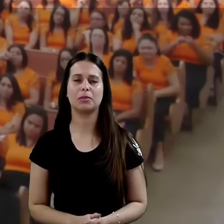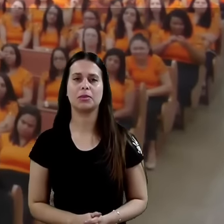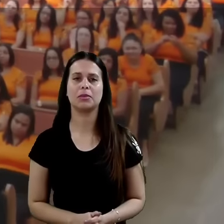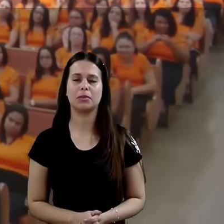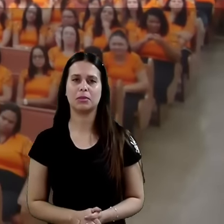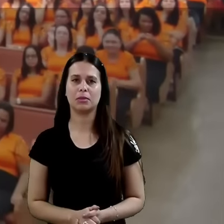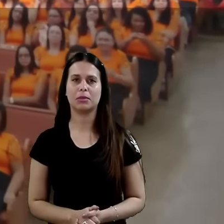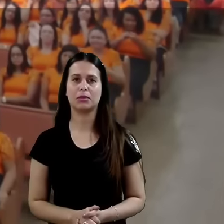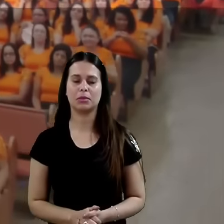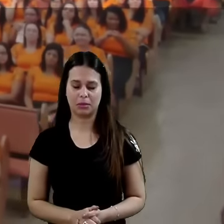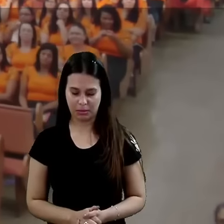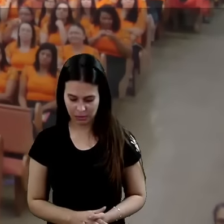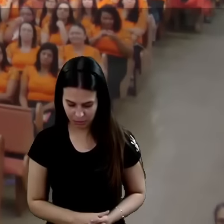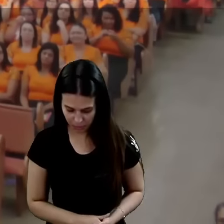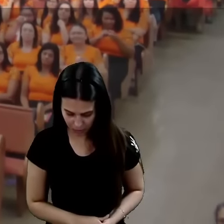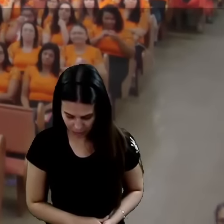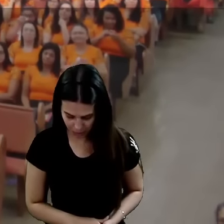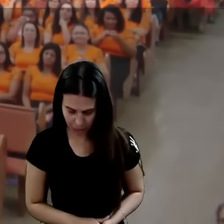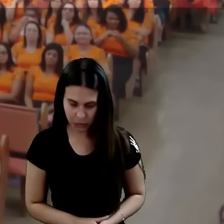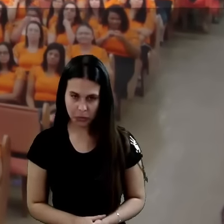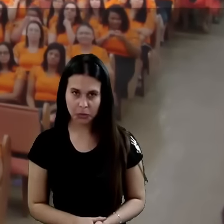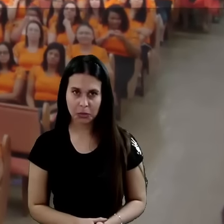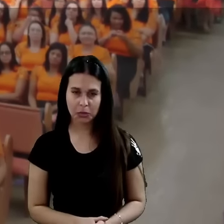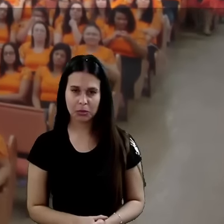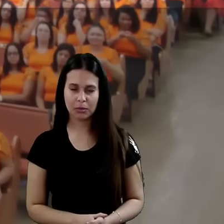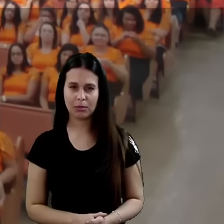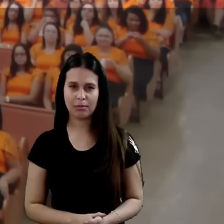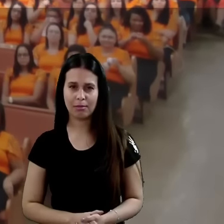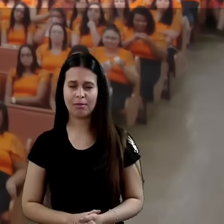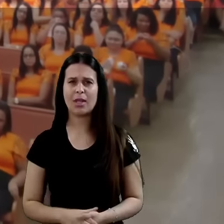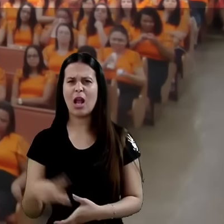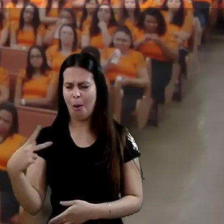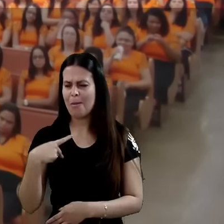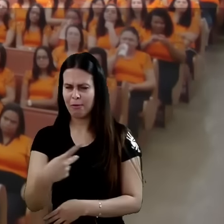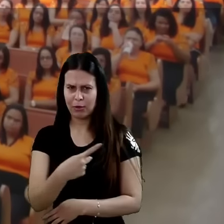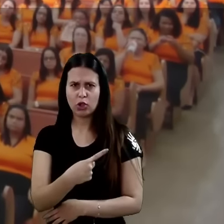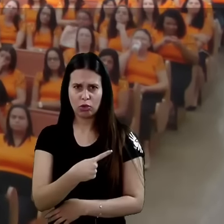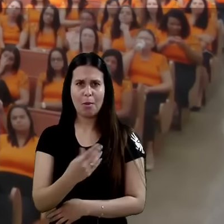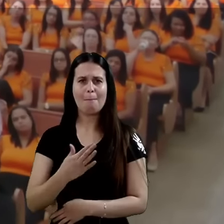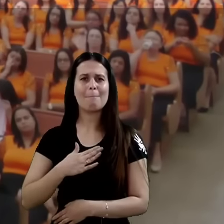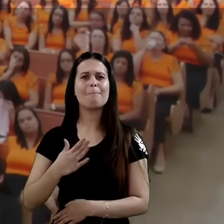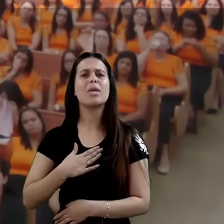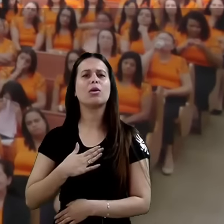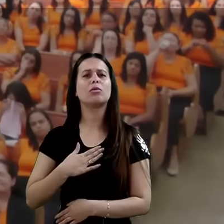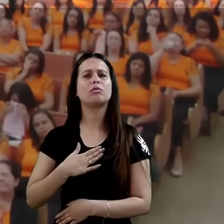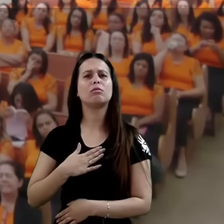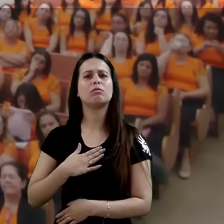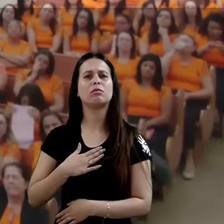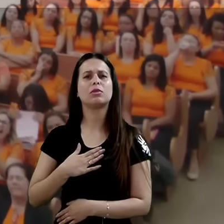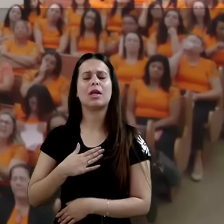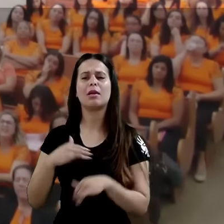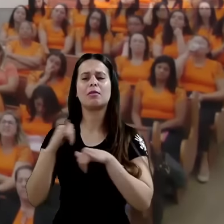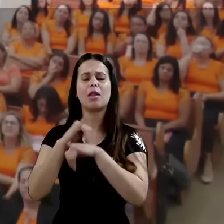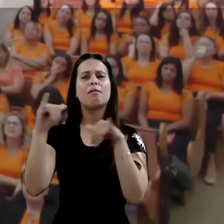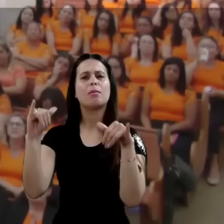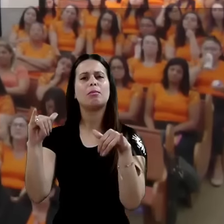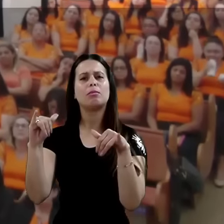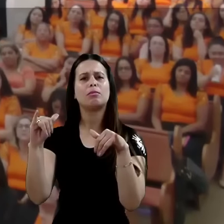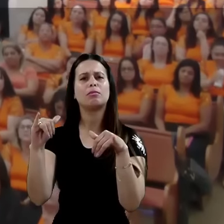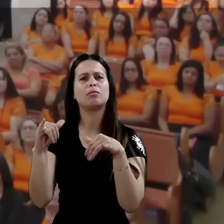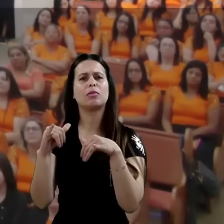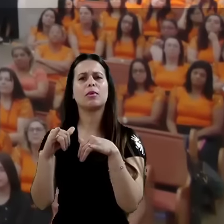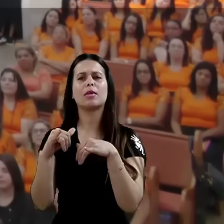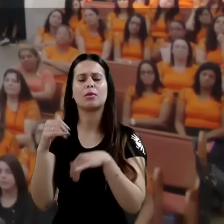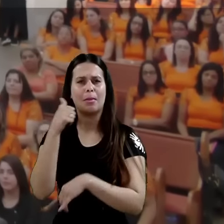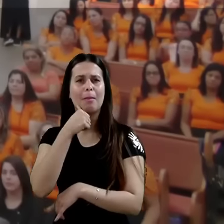an ou mandar esse professor falava muito da mãe eu sentadia ali